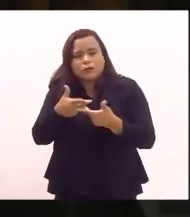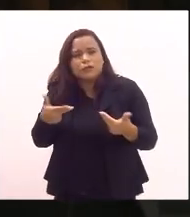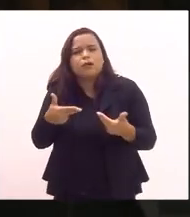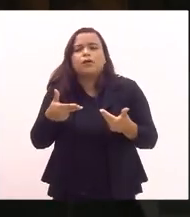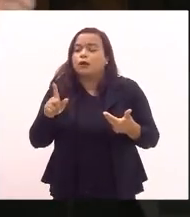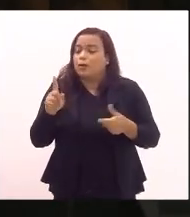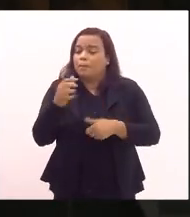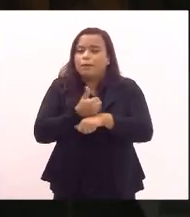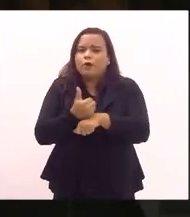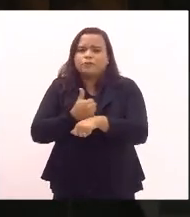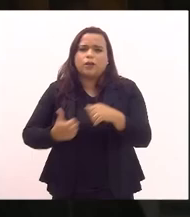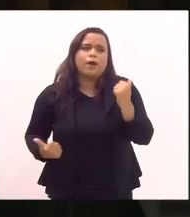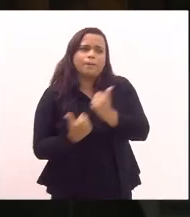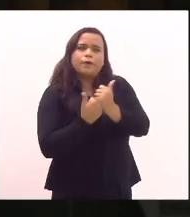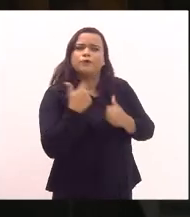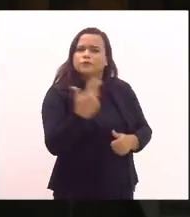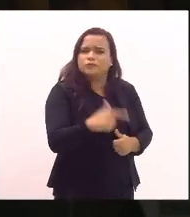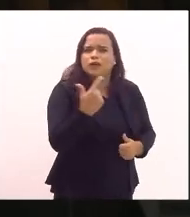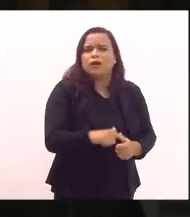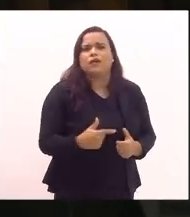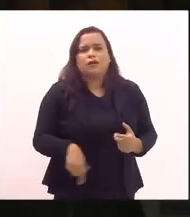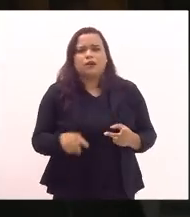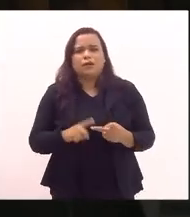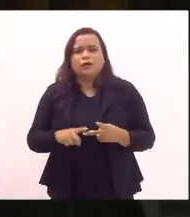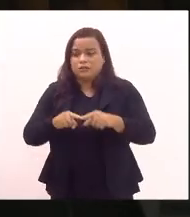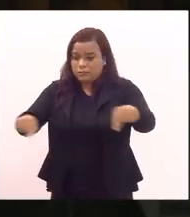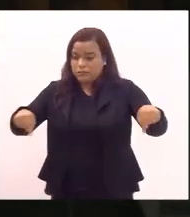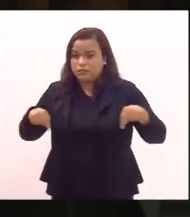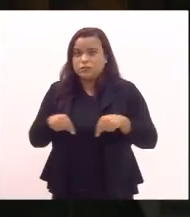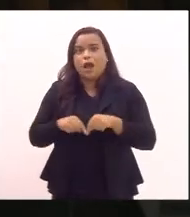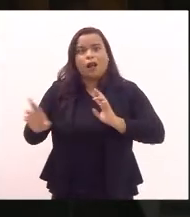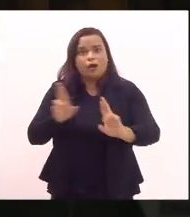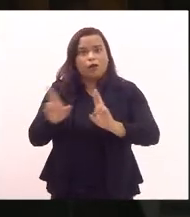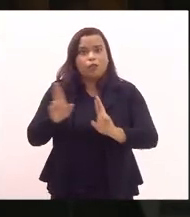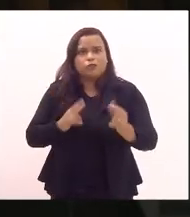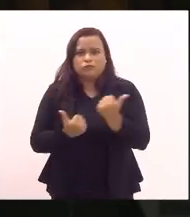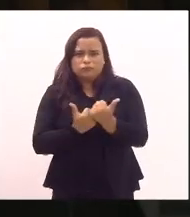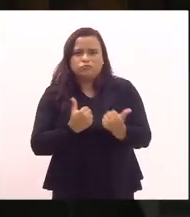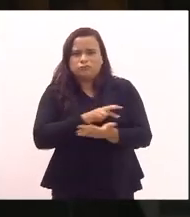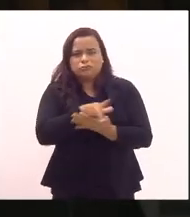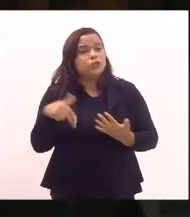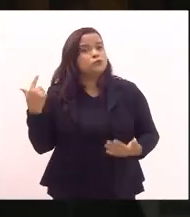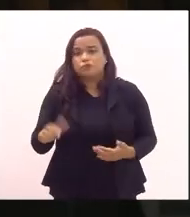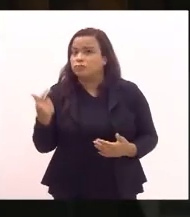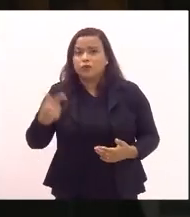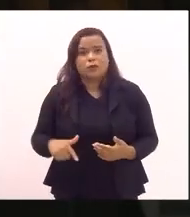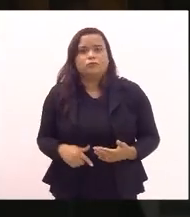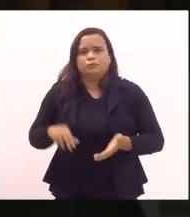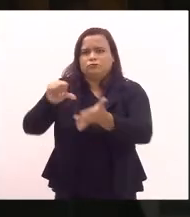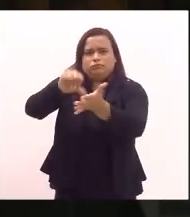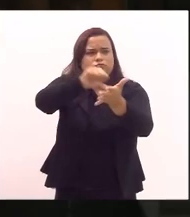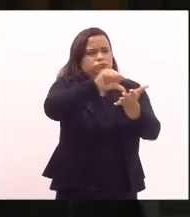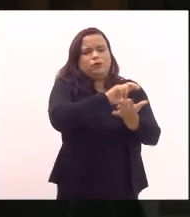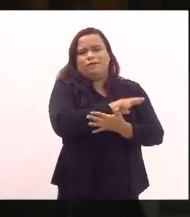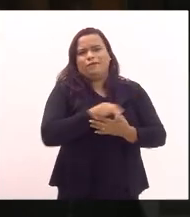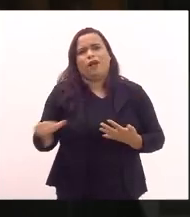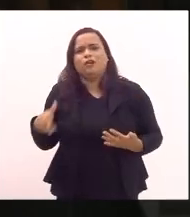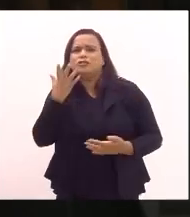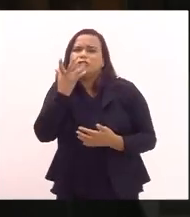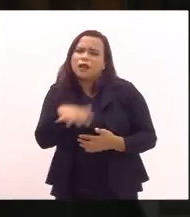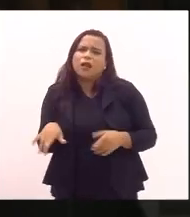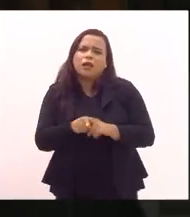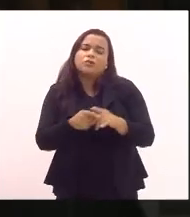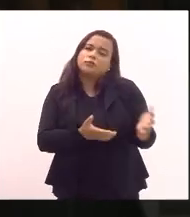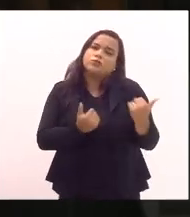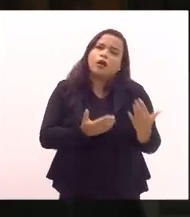de apoio não tem sala de recursos e muitas unidades a gente não pode negar as nossas crianças e